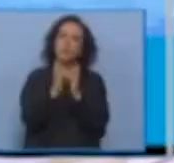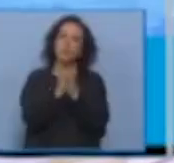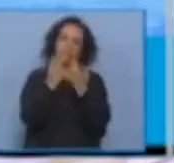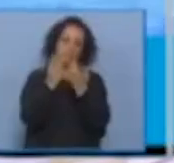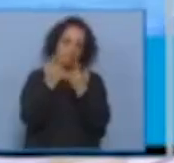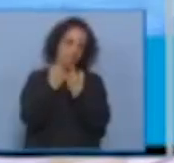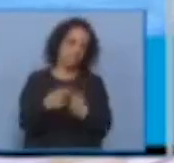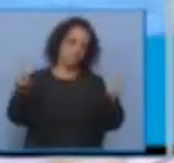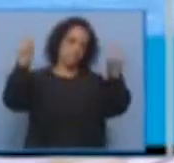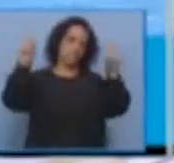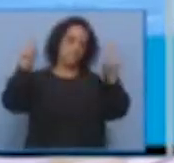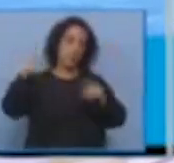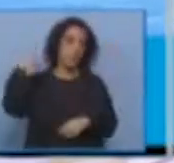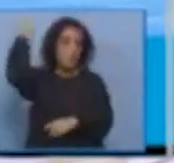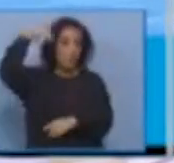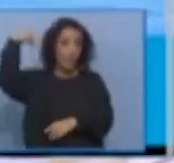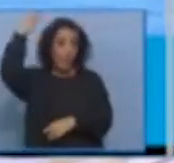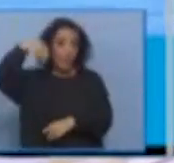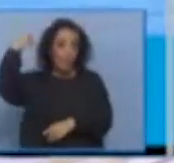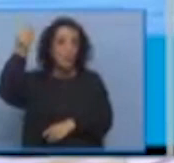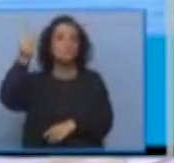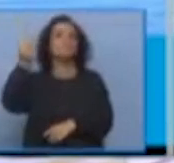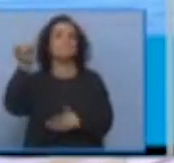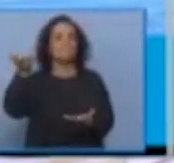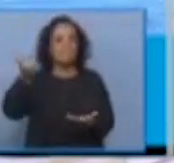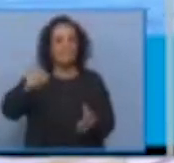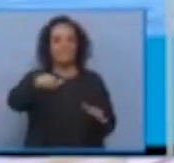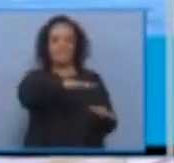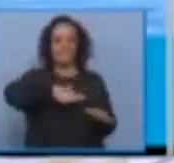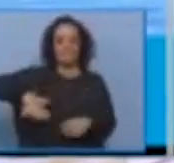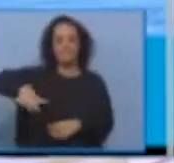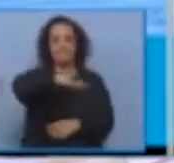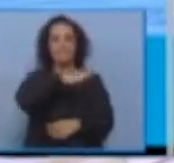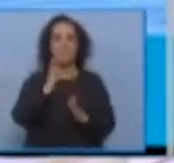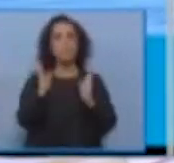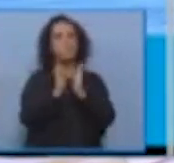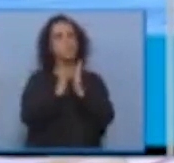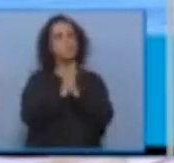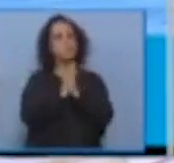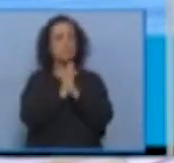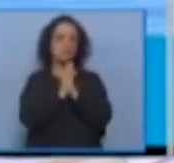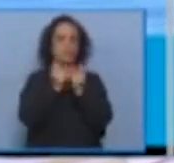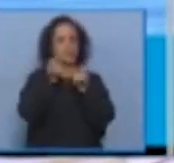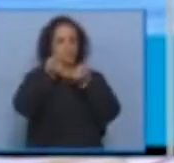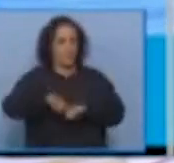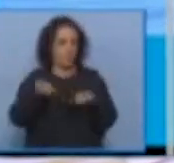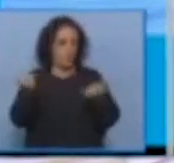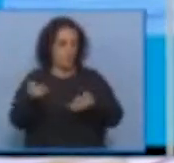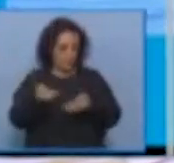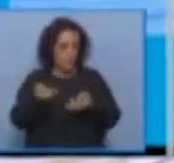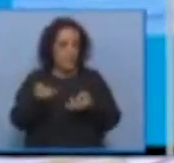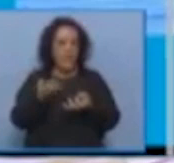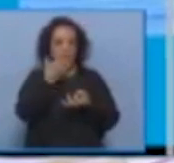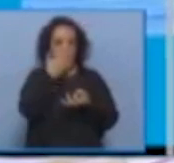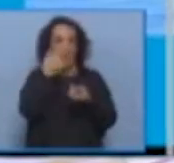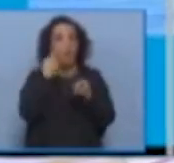religiosidade. Marrocos também está muito longe de ser um terreno fértil para o catolicismo e, portanto, aí